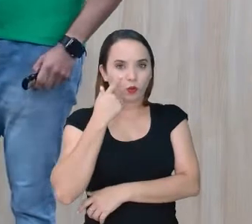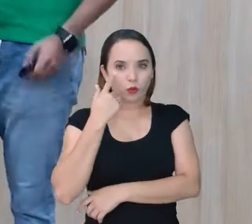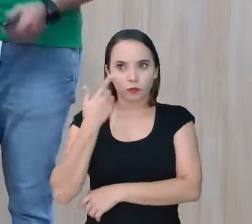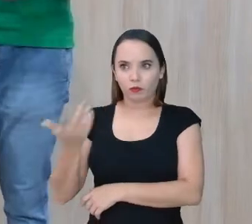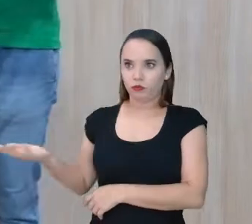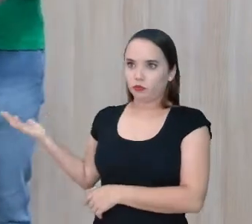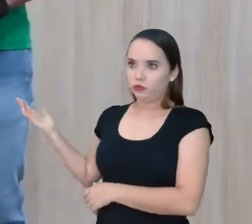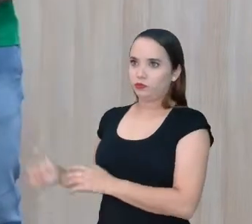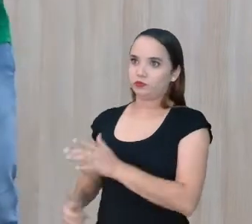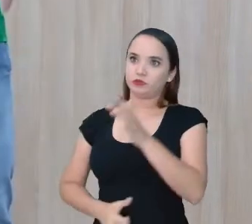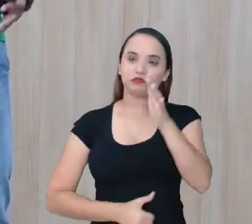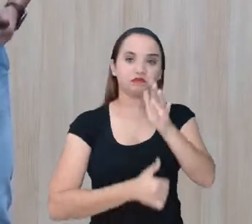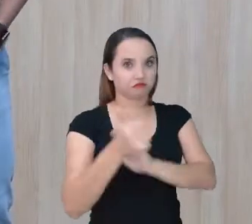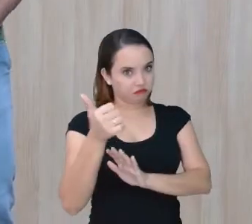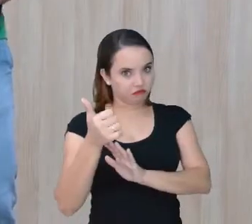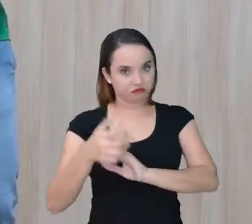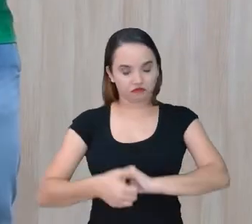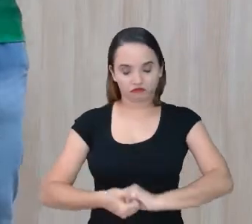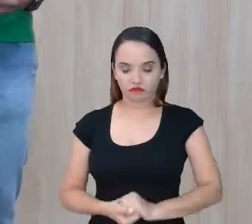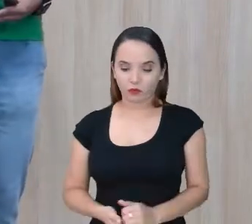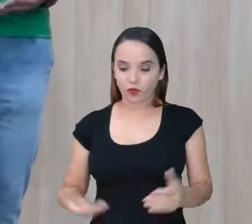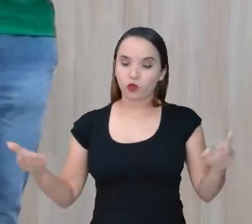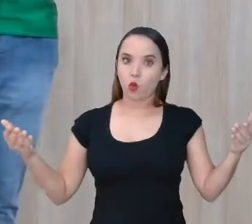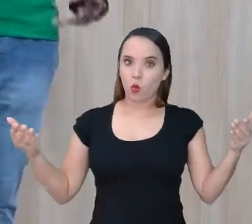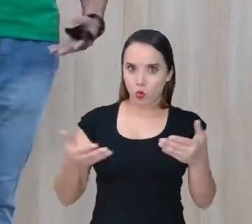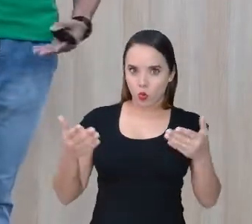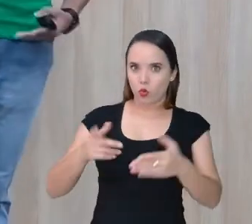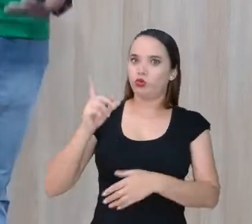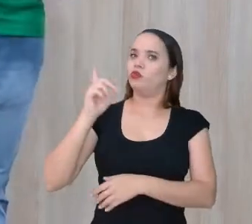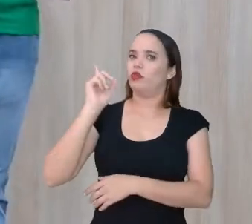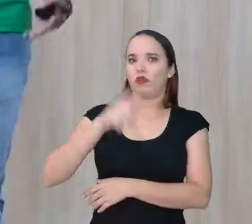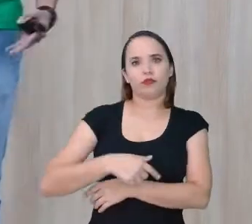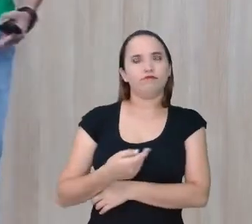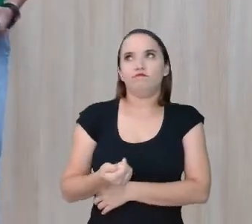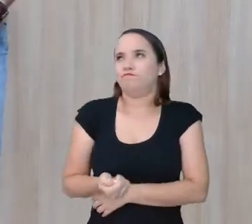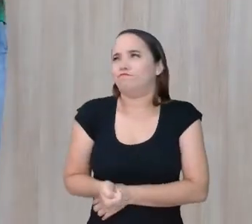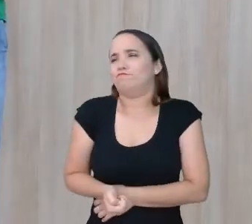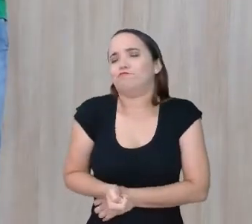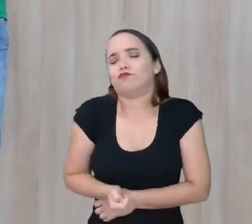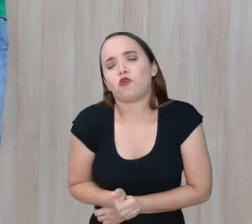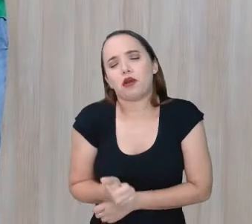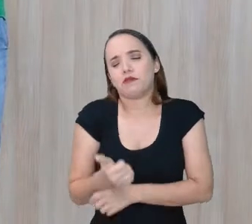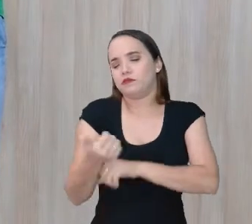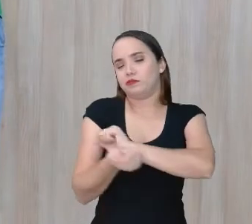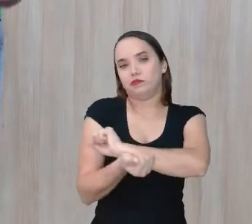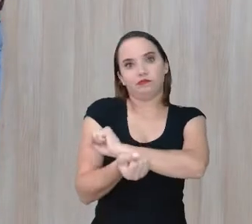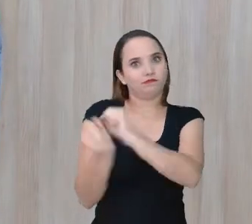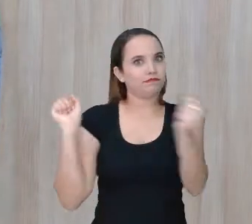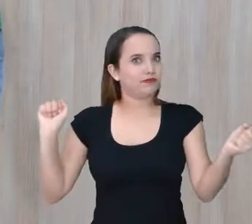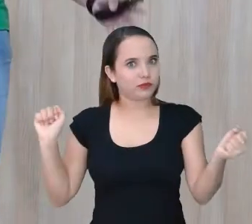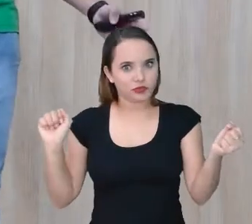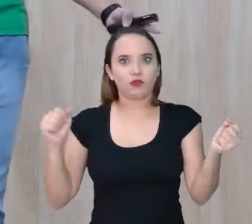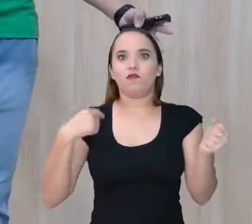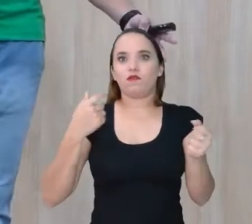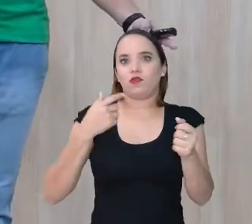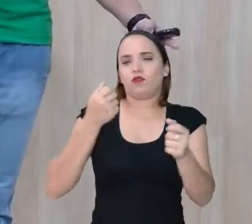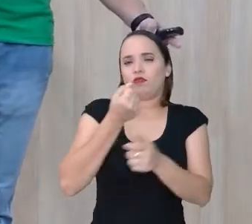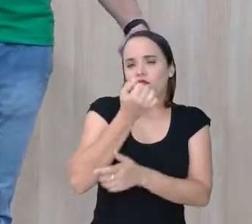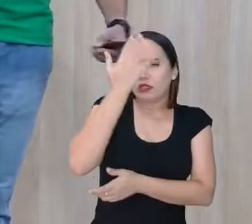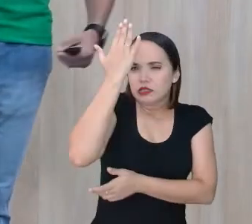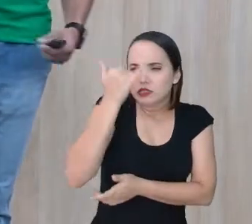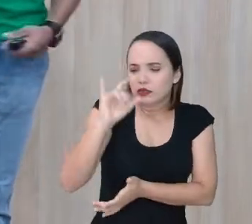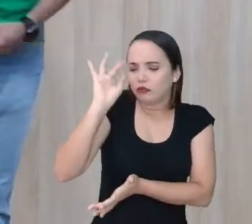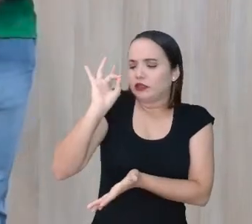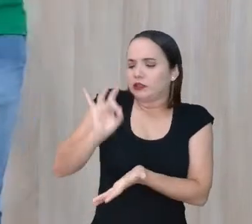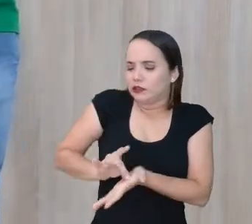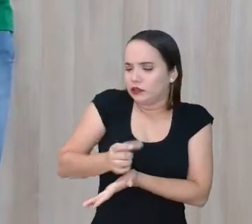primeiro, hoje, claro, é praticamente impossível a gente calcular aí a quantidade de vídeos que tem no YouTube, certo?